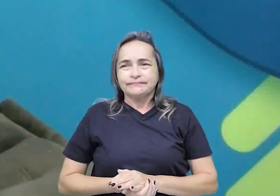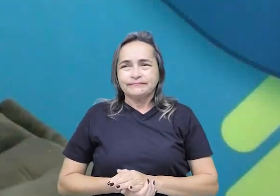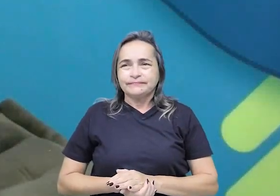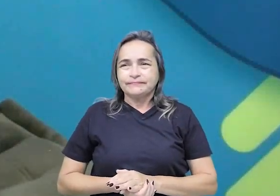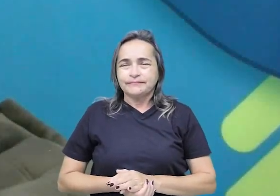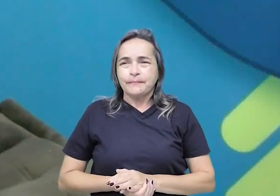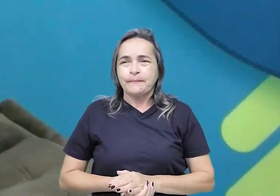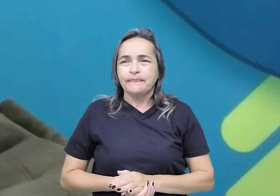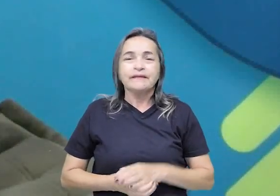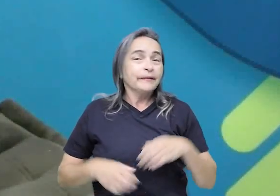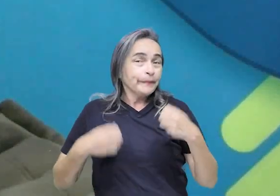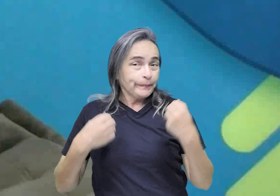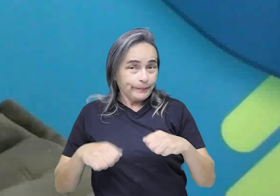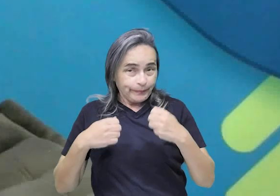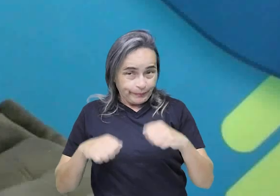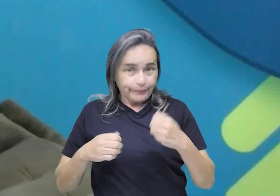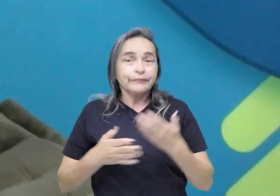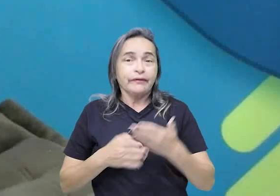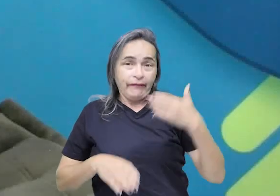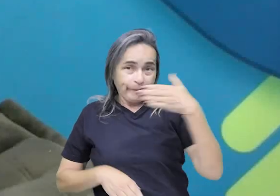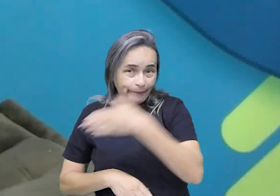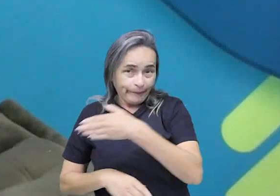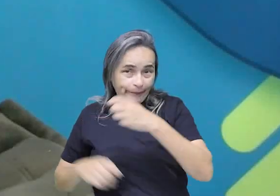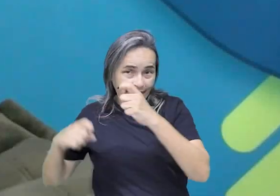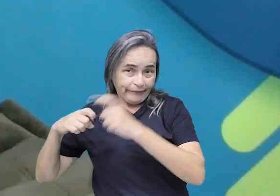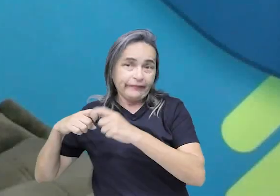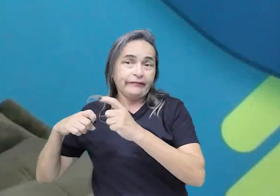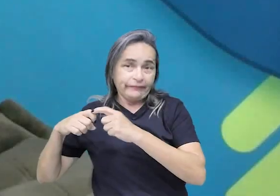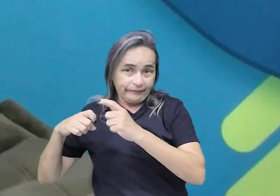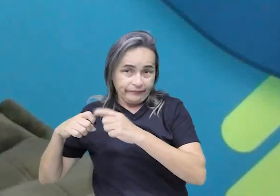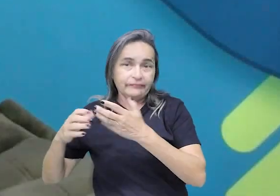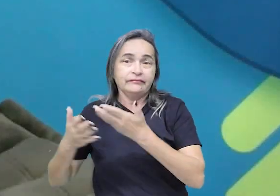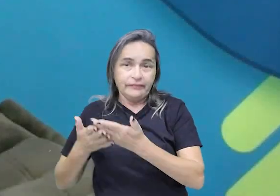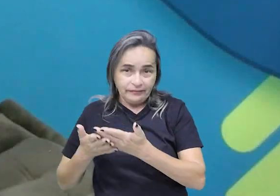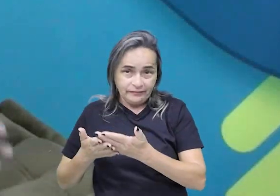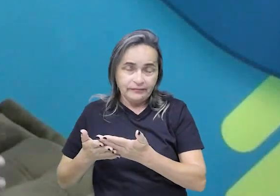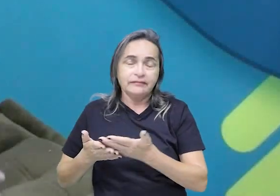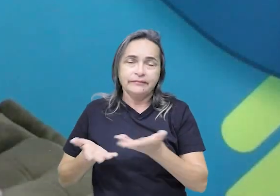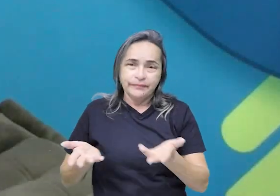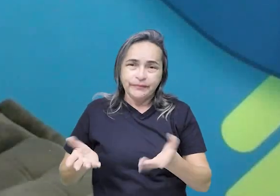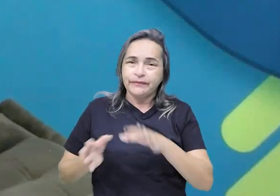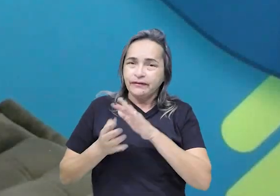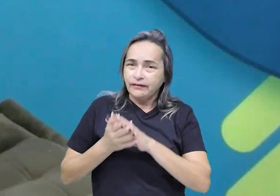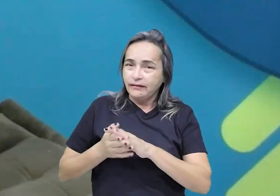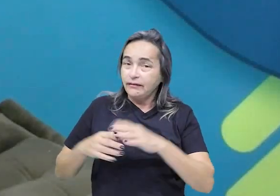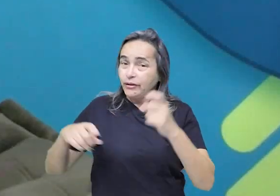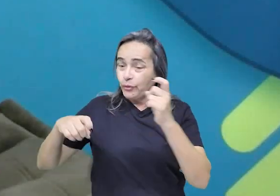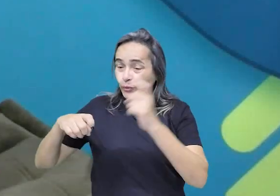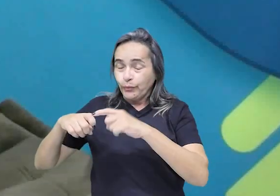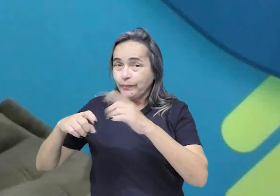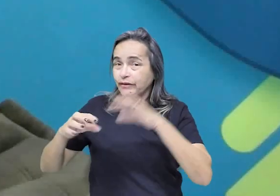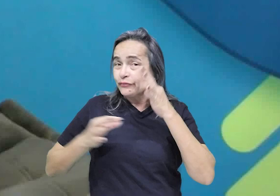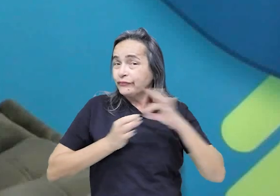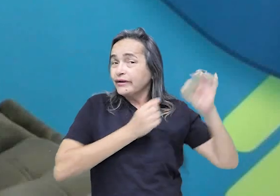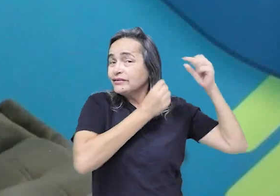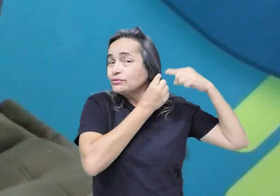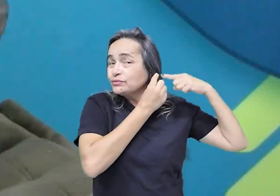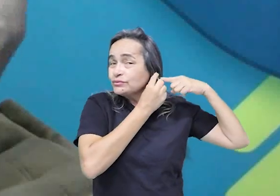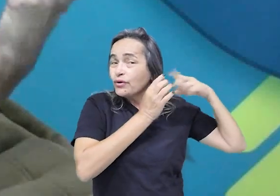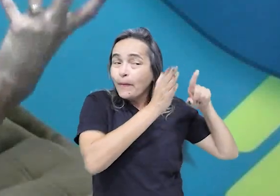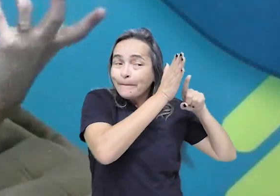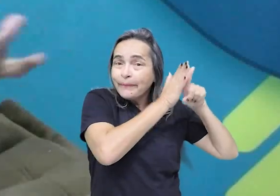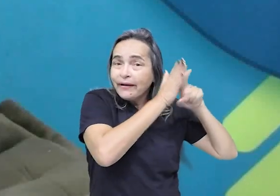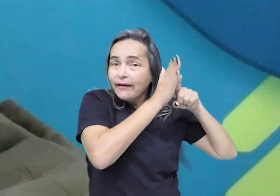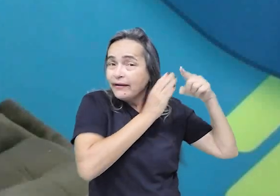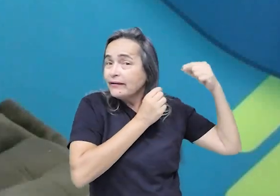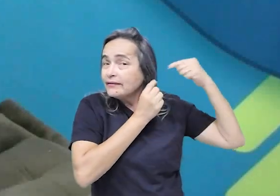não. Procurar tá? o hospital. É procurar uma emergência, tá? E aí esse médico vai fazer uma otoscopia, que é feita através de uma ferramentazinha